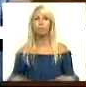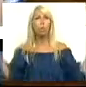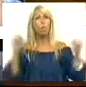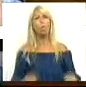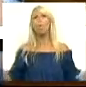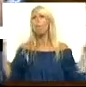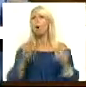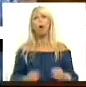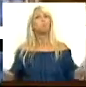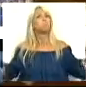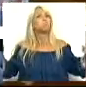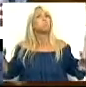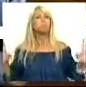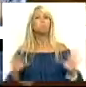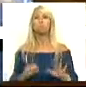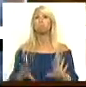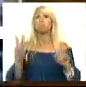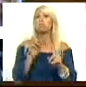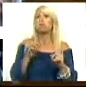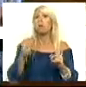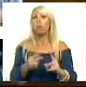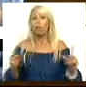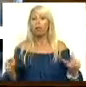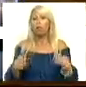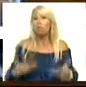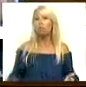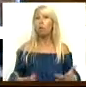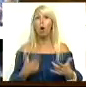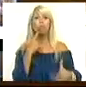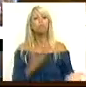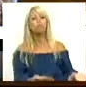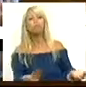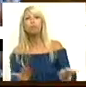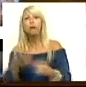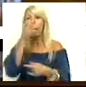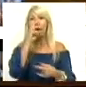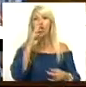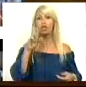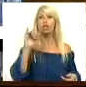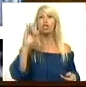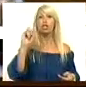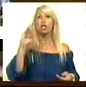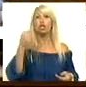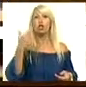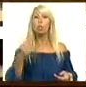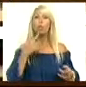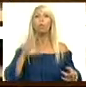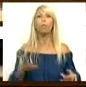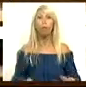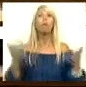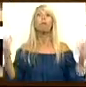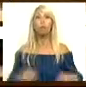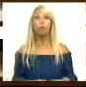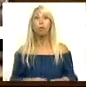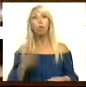nenhuma perspectiva para já de exploração de gás de xisto no nosso país. Pois, mas quando é que nós vamos tomar conta